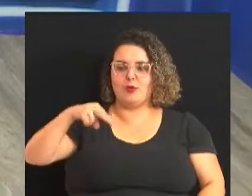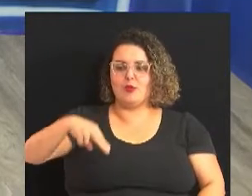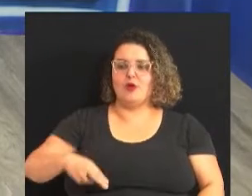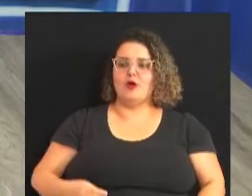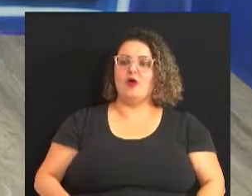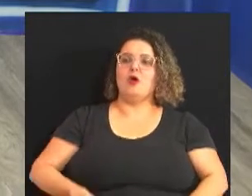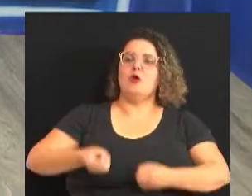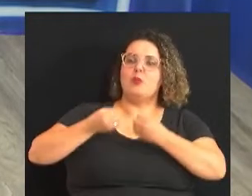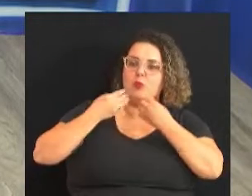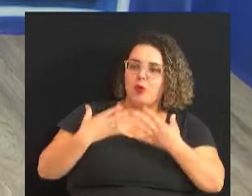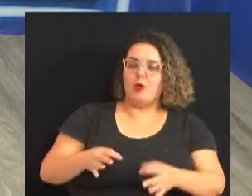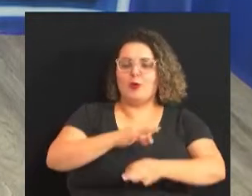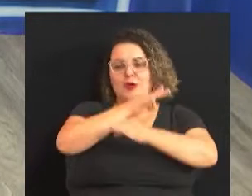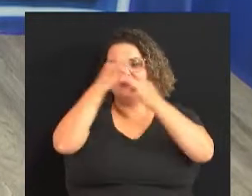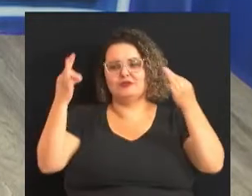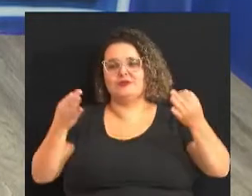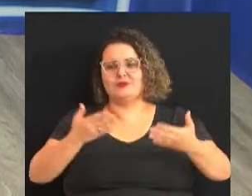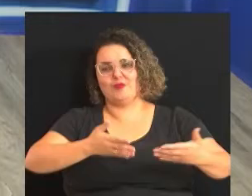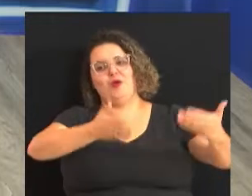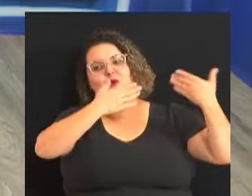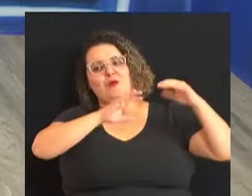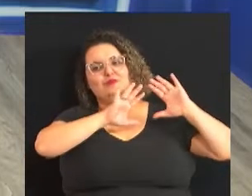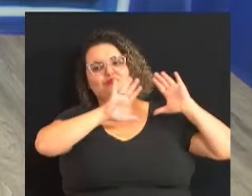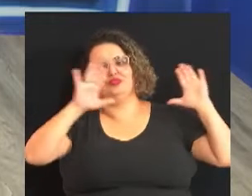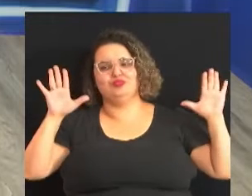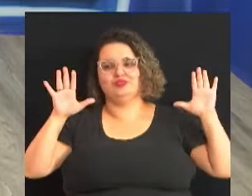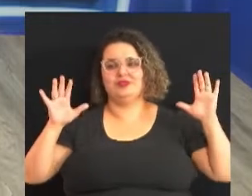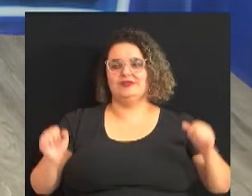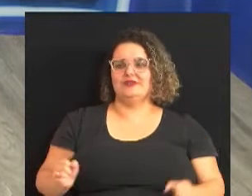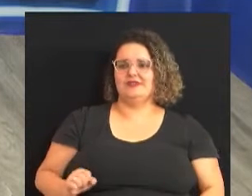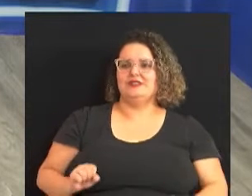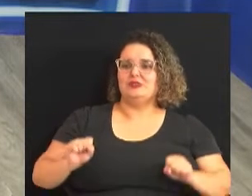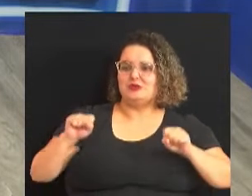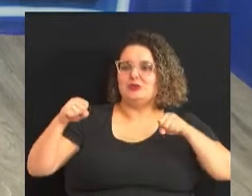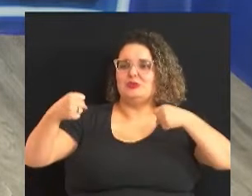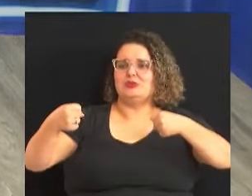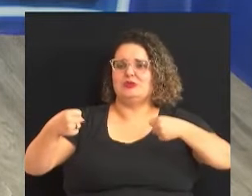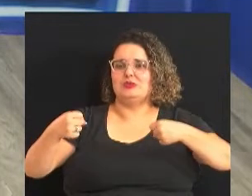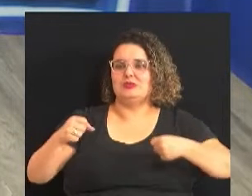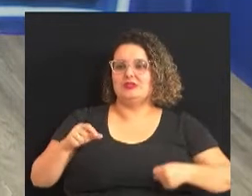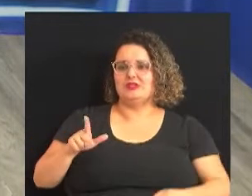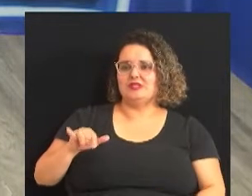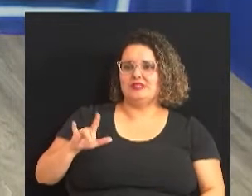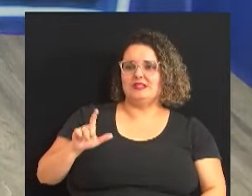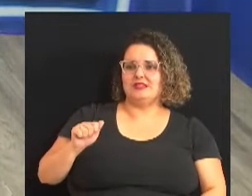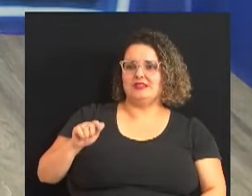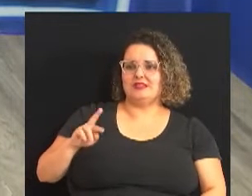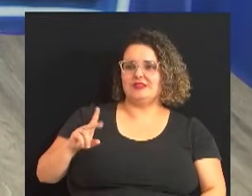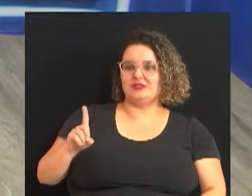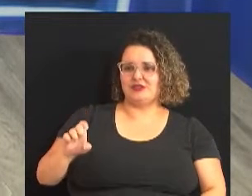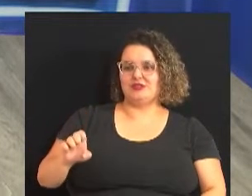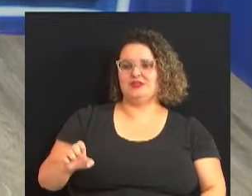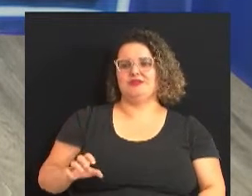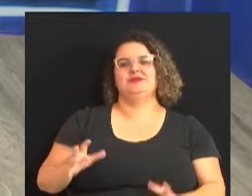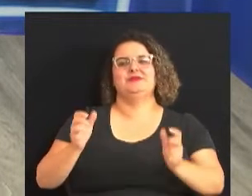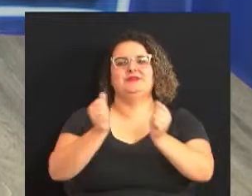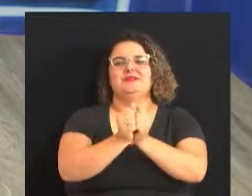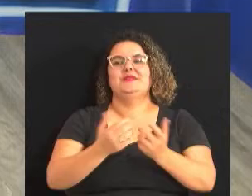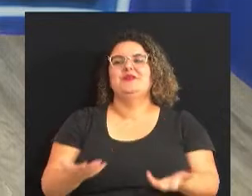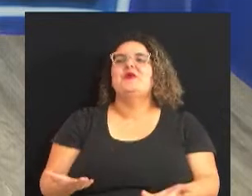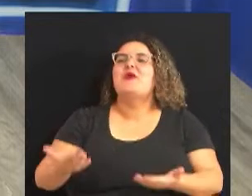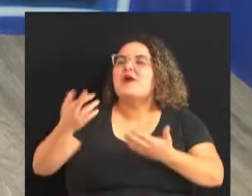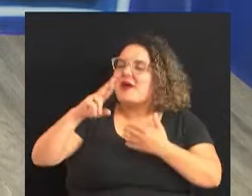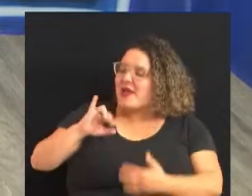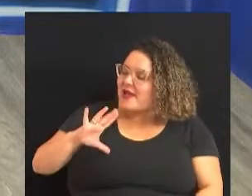também, que a gente está vendo atrás aí, tem o escudo do time de Lillard e companhia. Ricardo Bulgarelli,